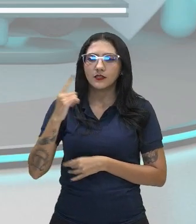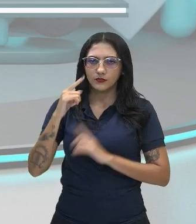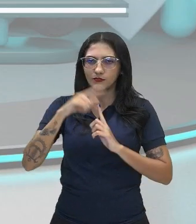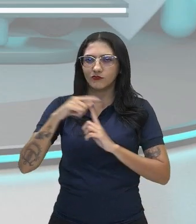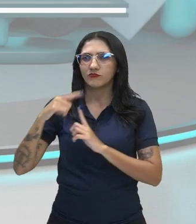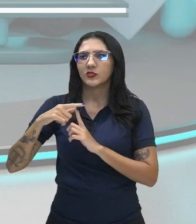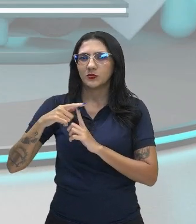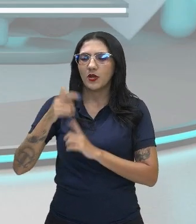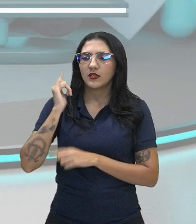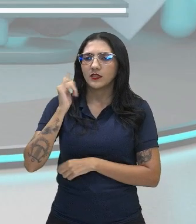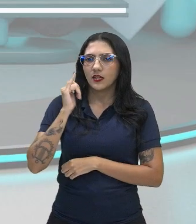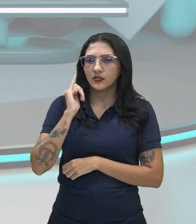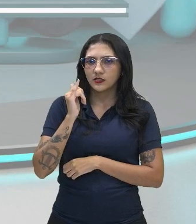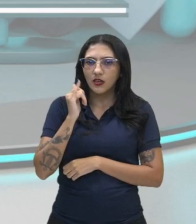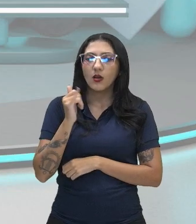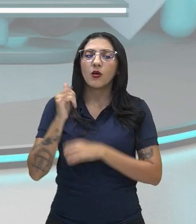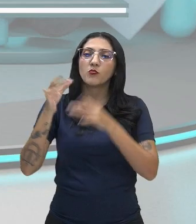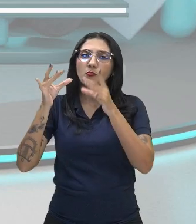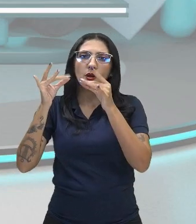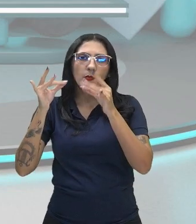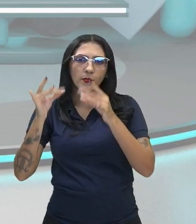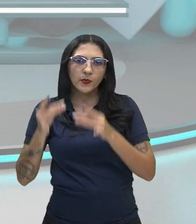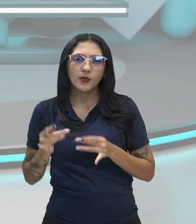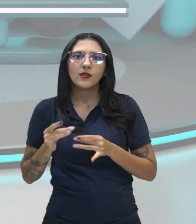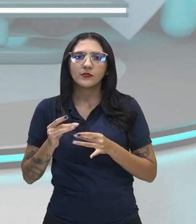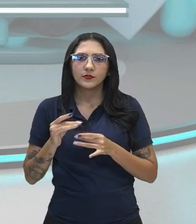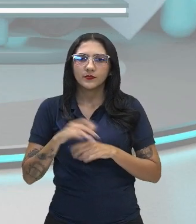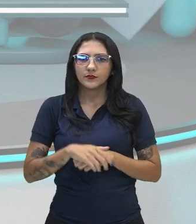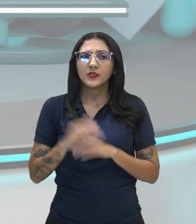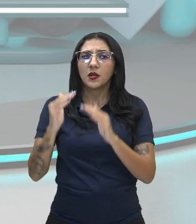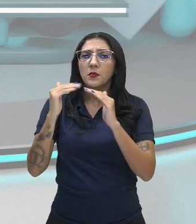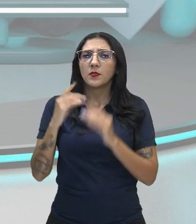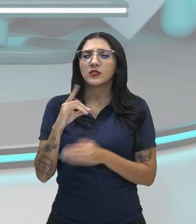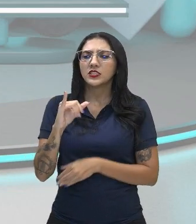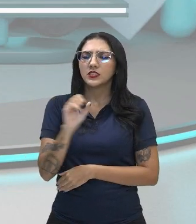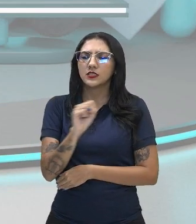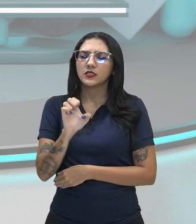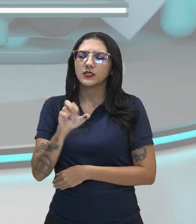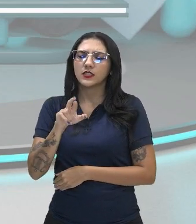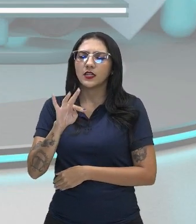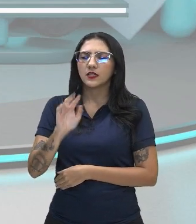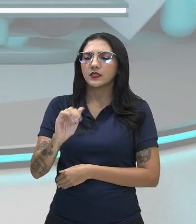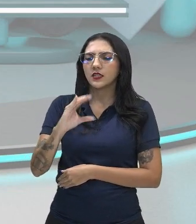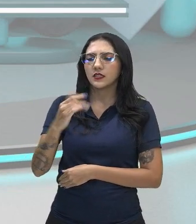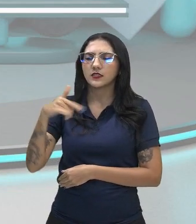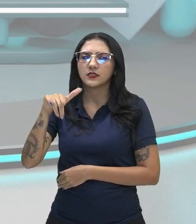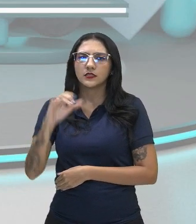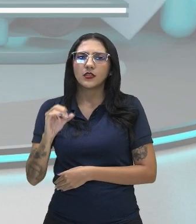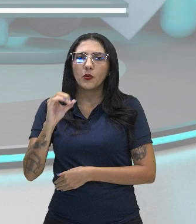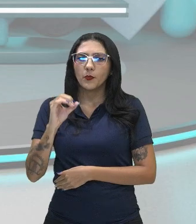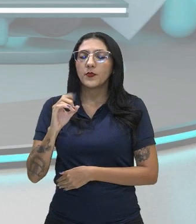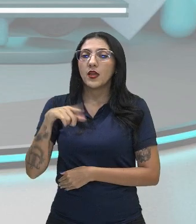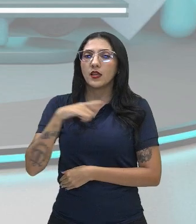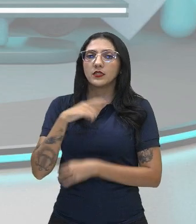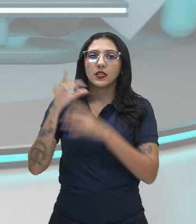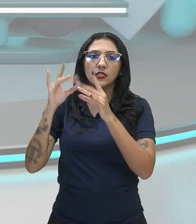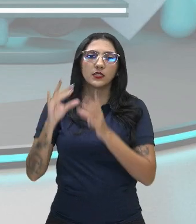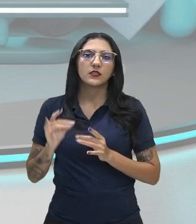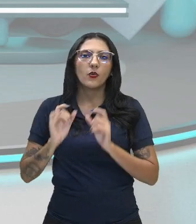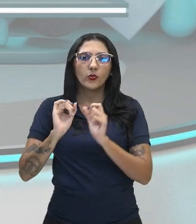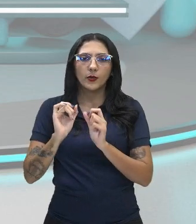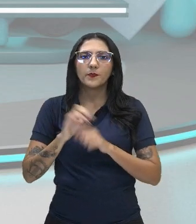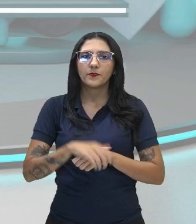textual, a descrição. E a dissertação? A dissertação consiste em quê? Nós vamos